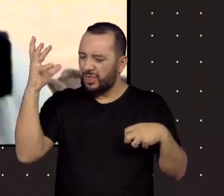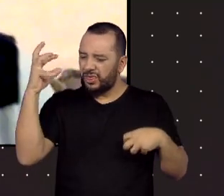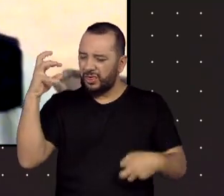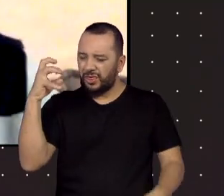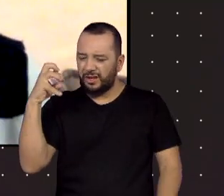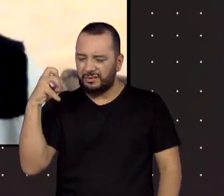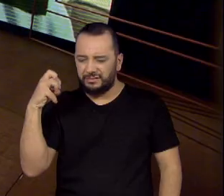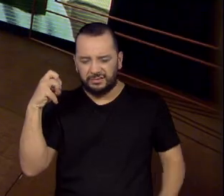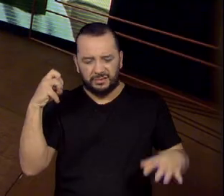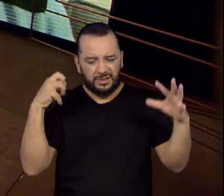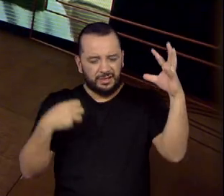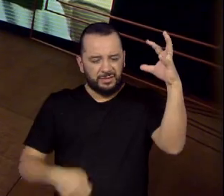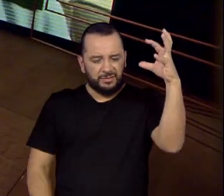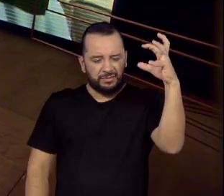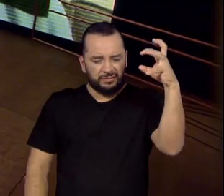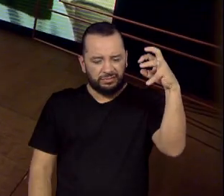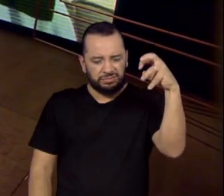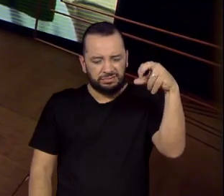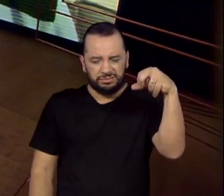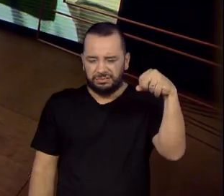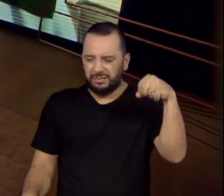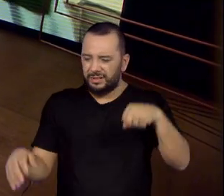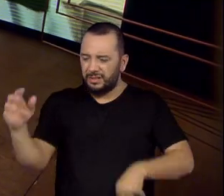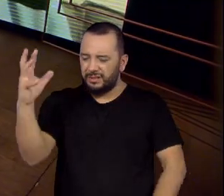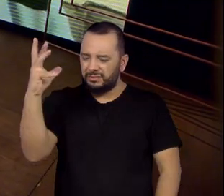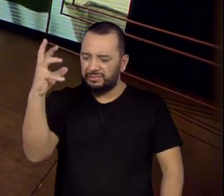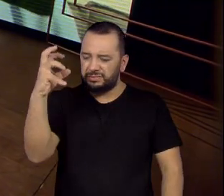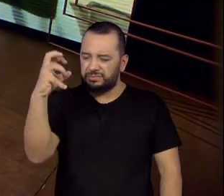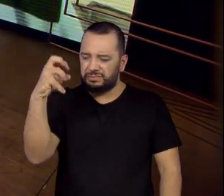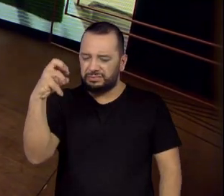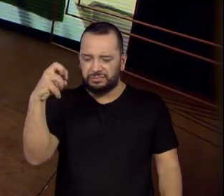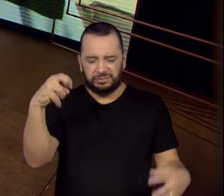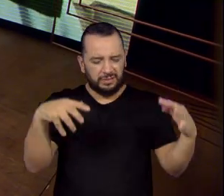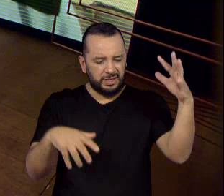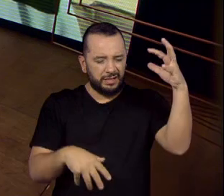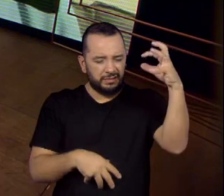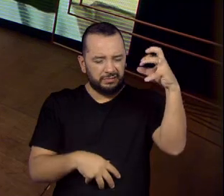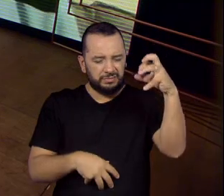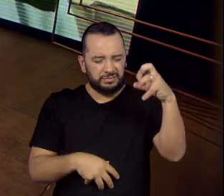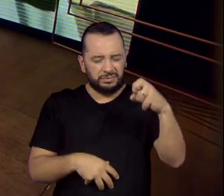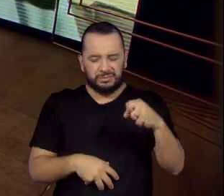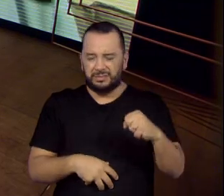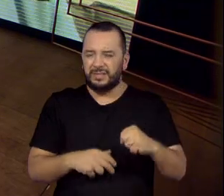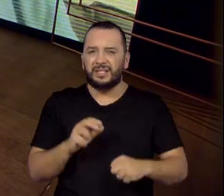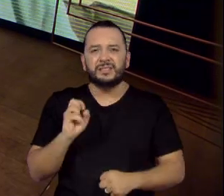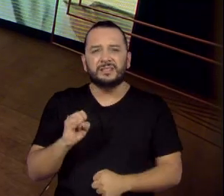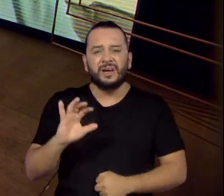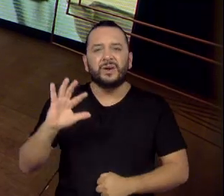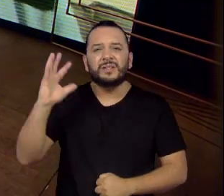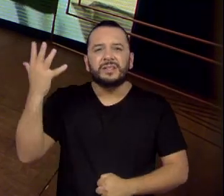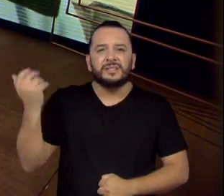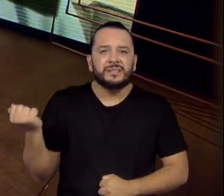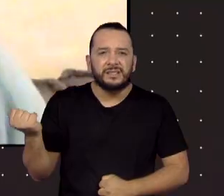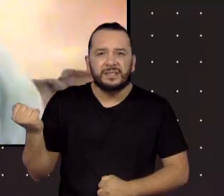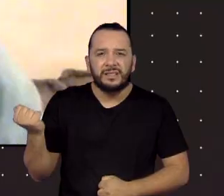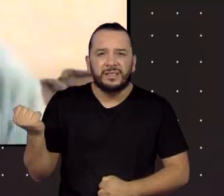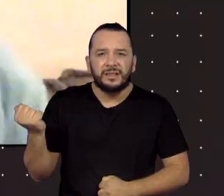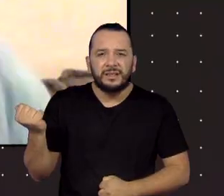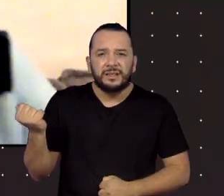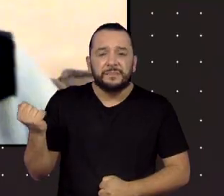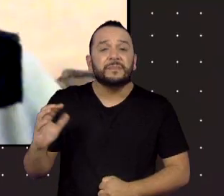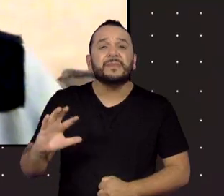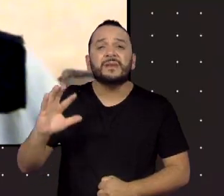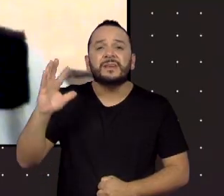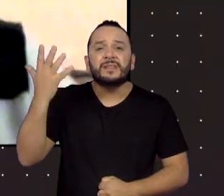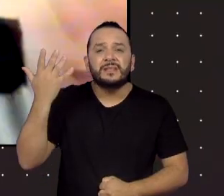se, de repente, na cidade do professor, acabam todas as árvores? E se, de repente, no Estado? E se, de repente,